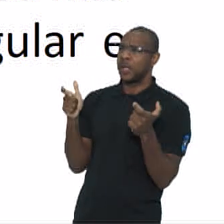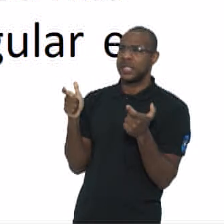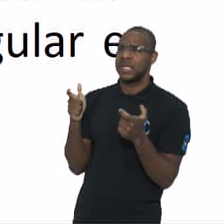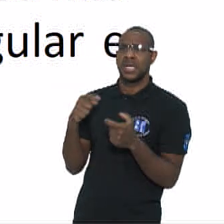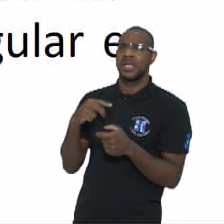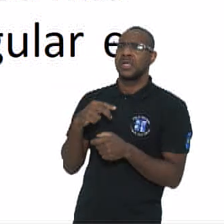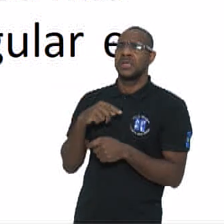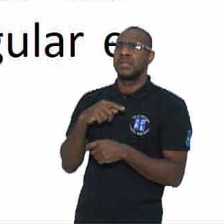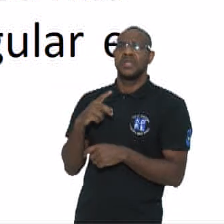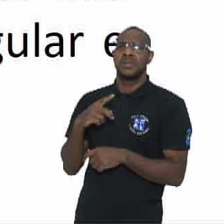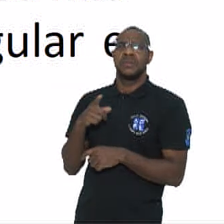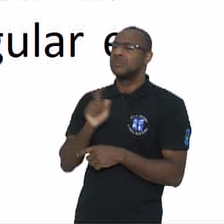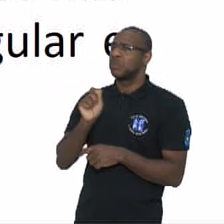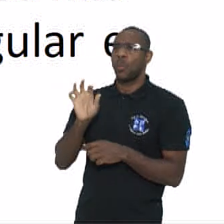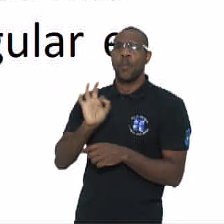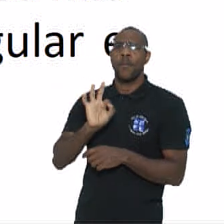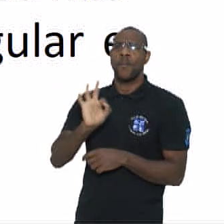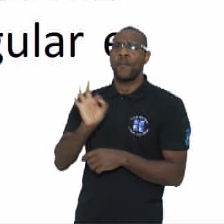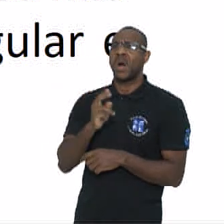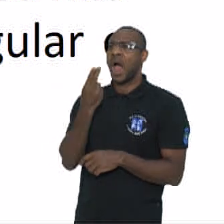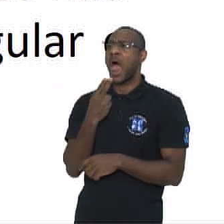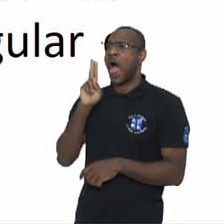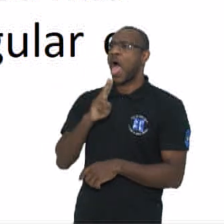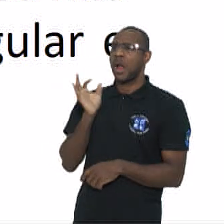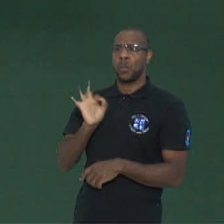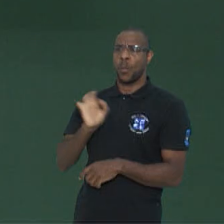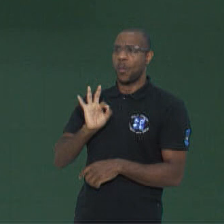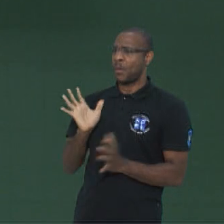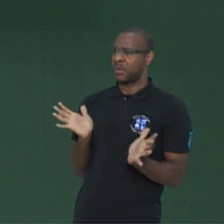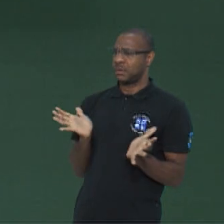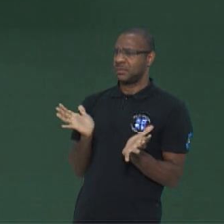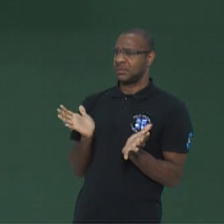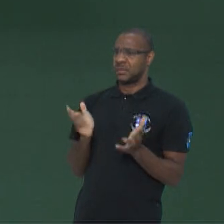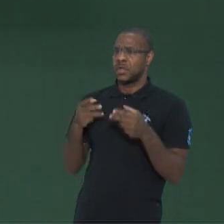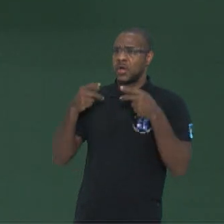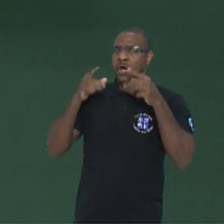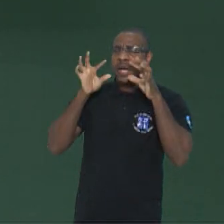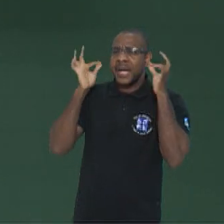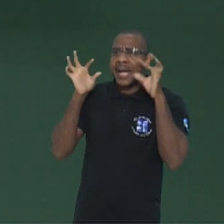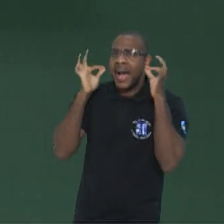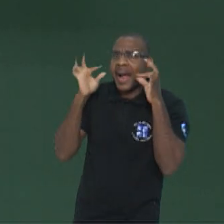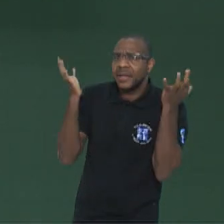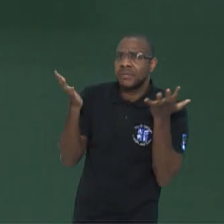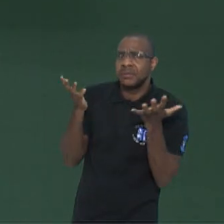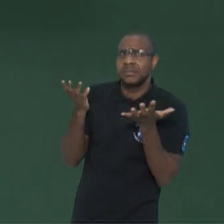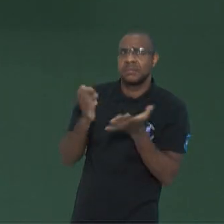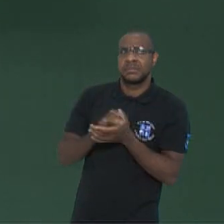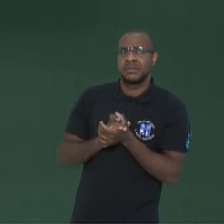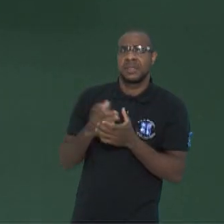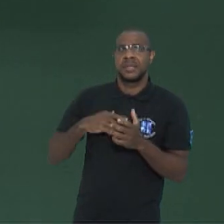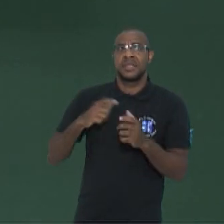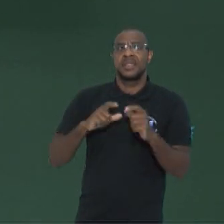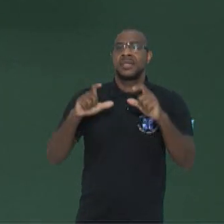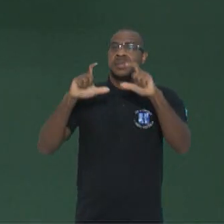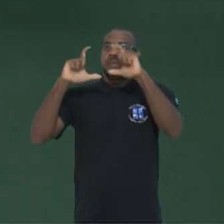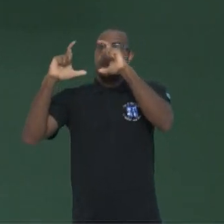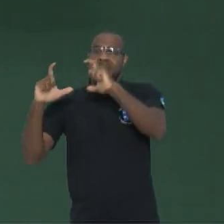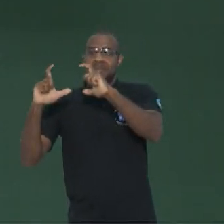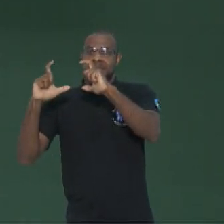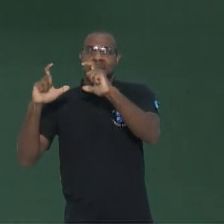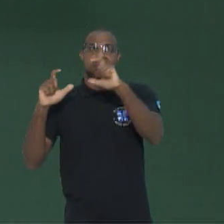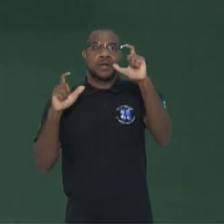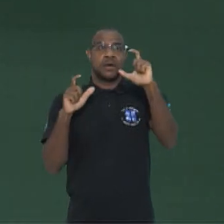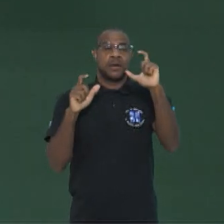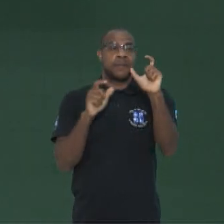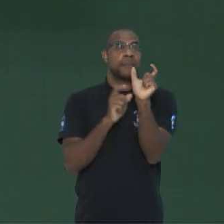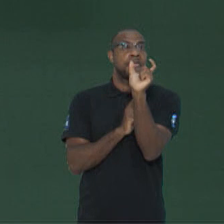não toma. Veja, a maioria dos gatos. Então, eu tenho uma palavra que está no singular e uma palavra que está no plural.